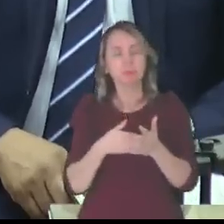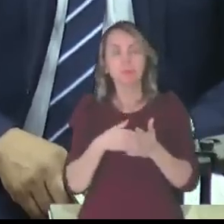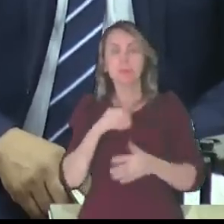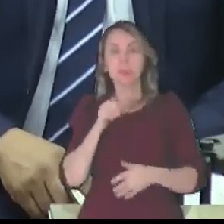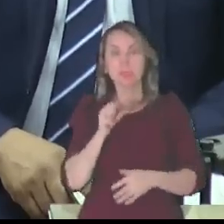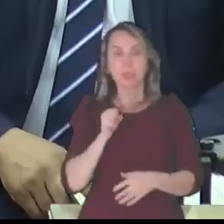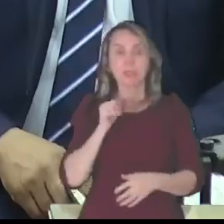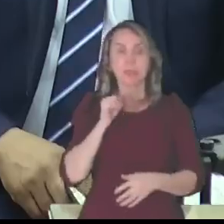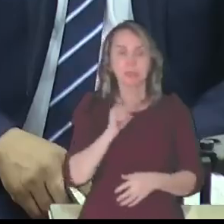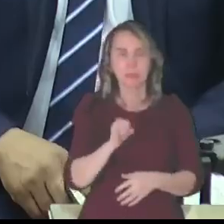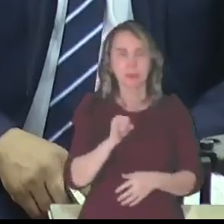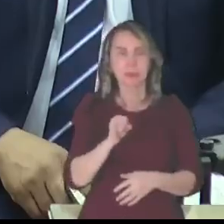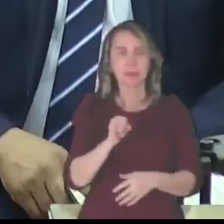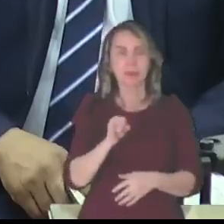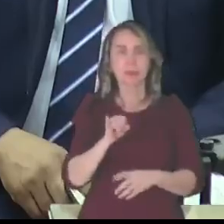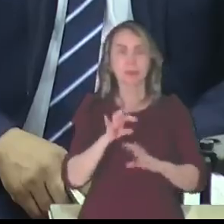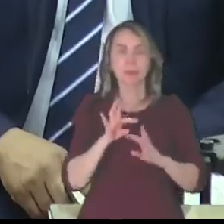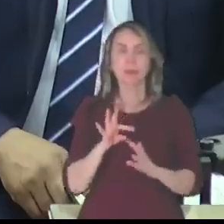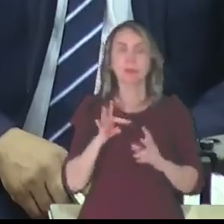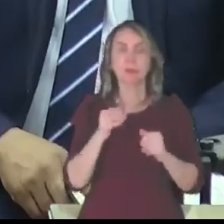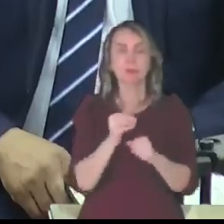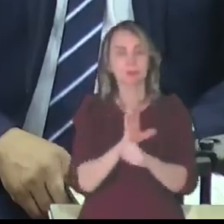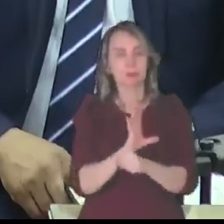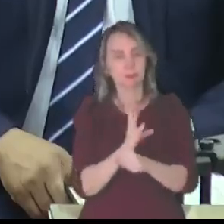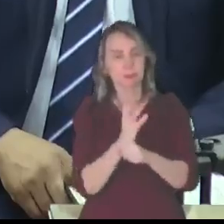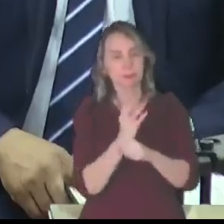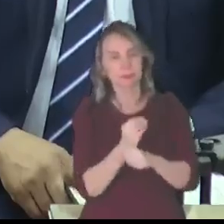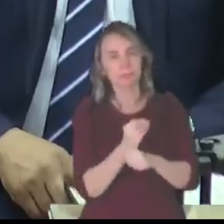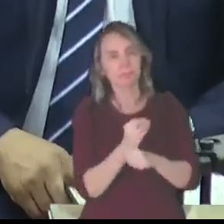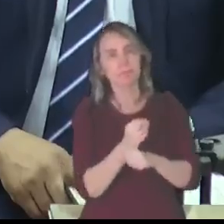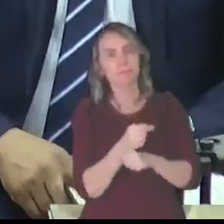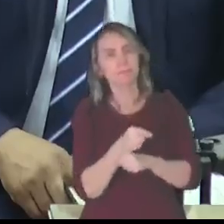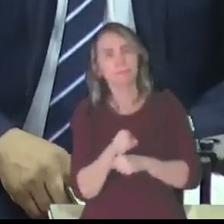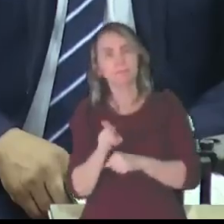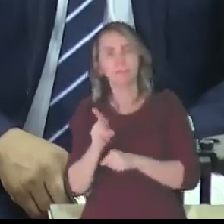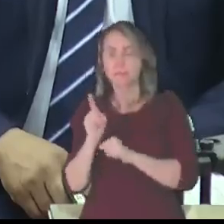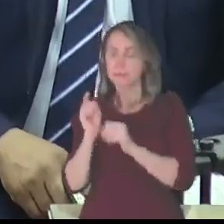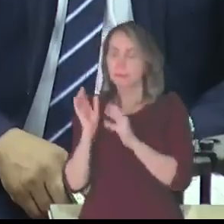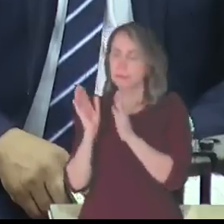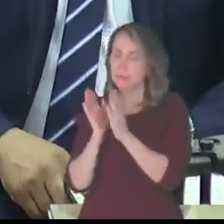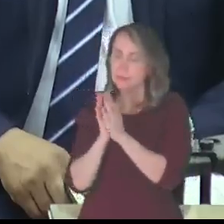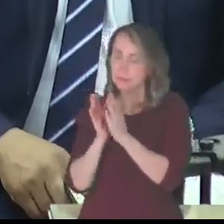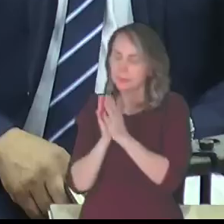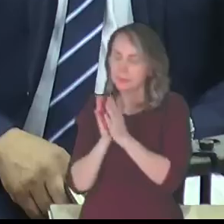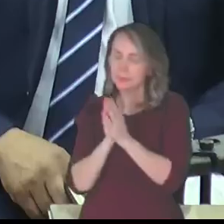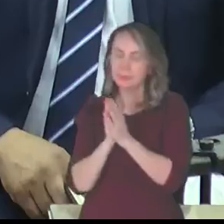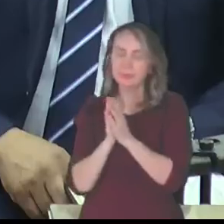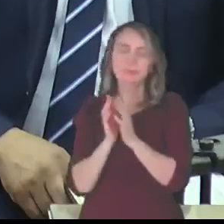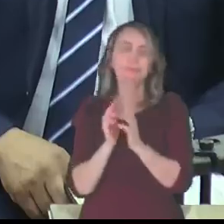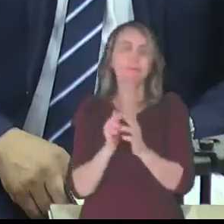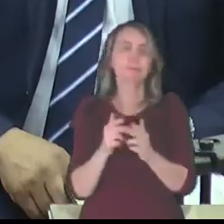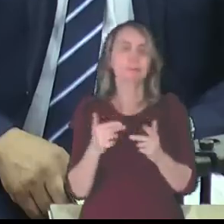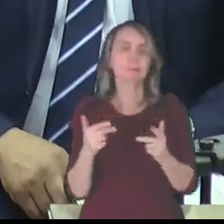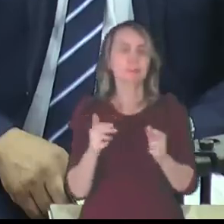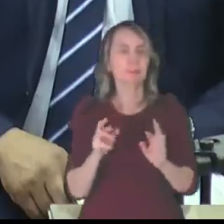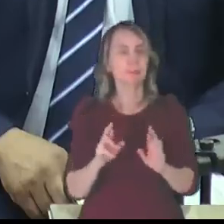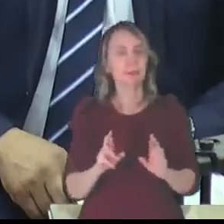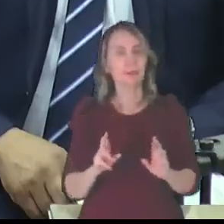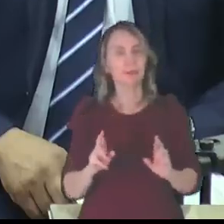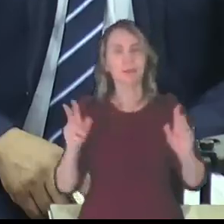toda a igreja subisse ao roteiro do incenso as coisas seriam